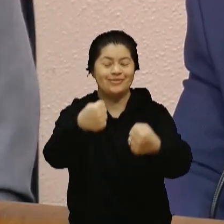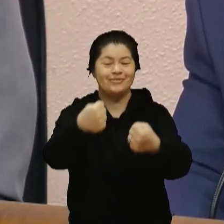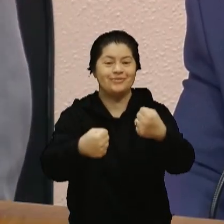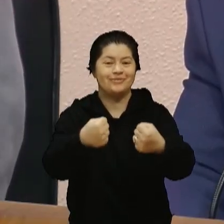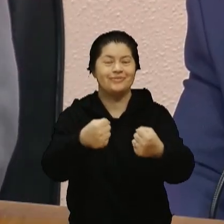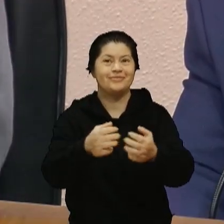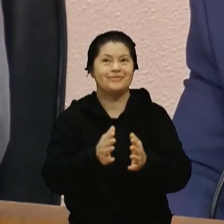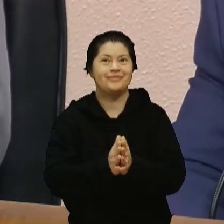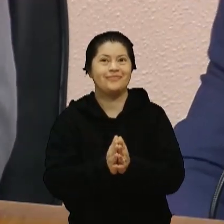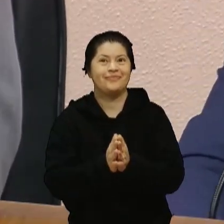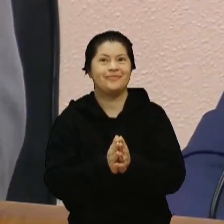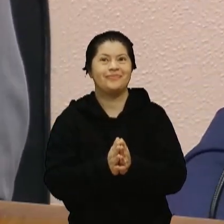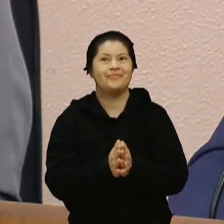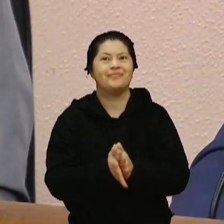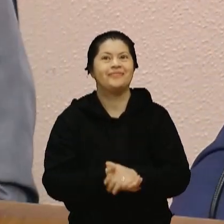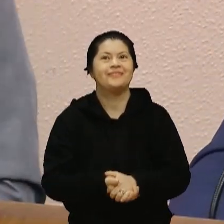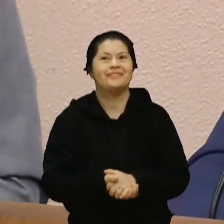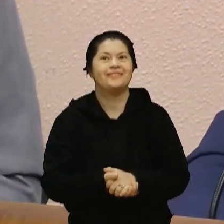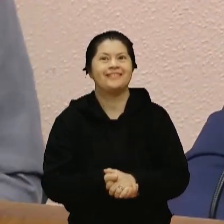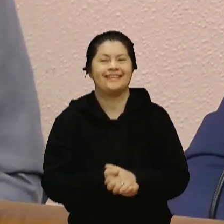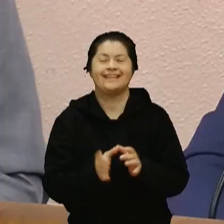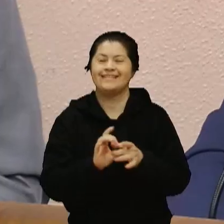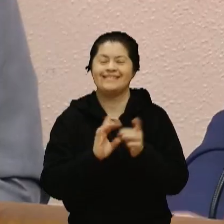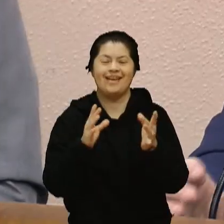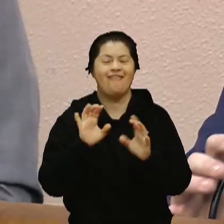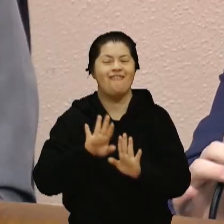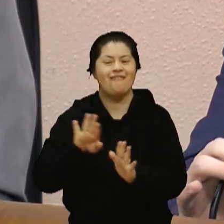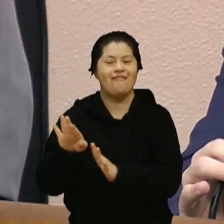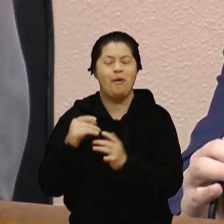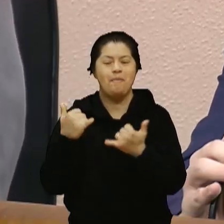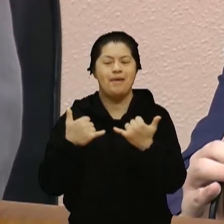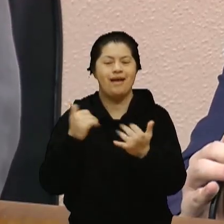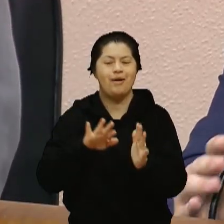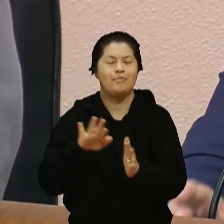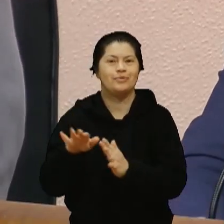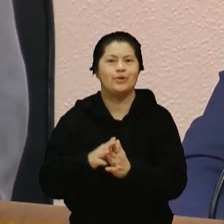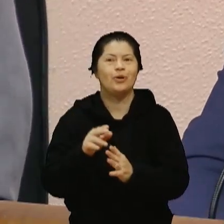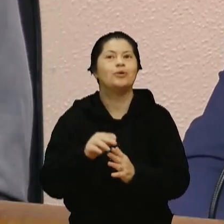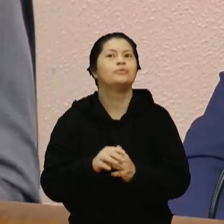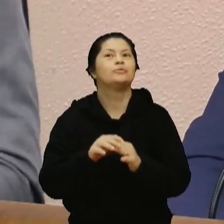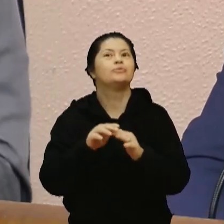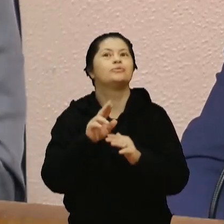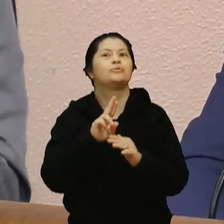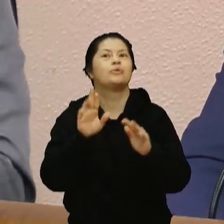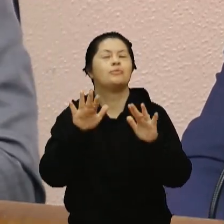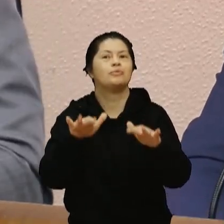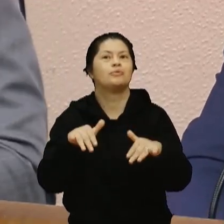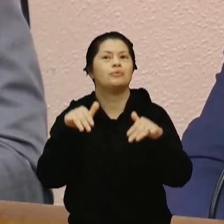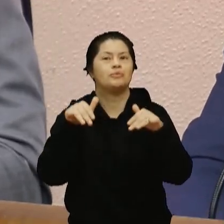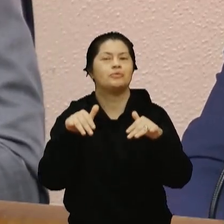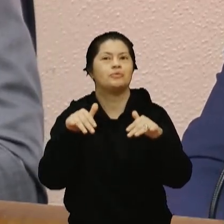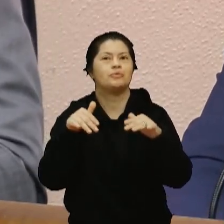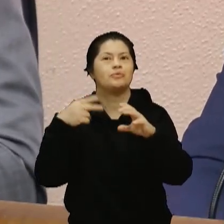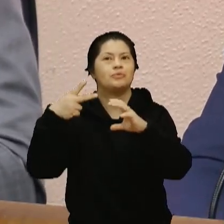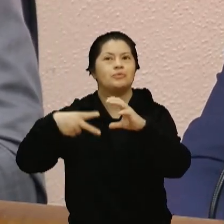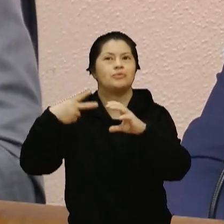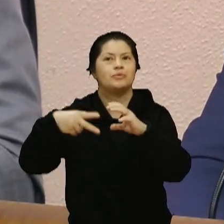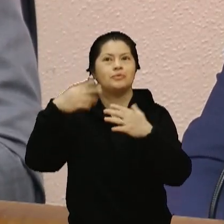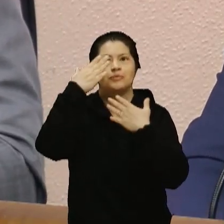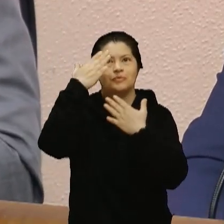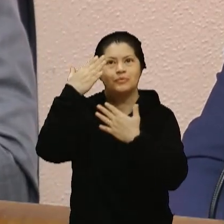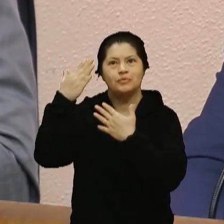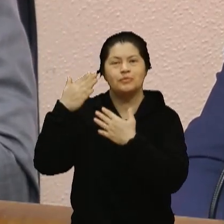né? Ele dirigir. Mas fora as brincadeiras, em nome da Câmara de Vereadores, eu gostaria de